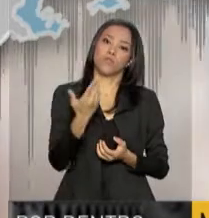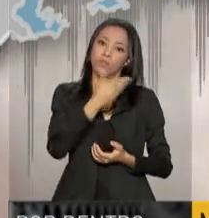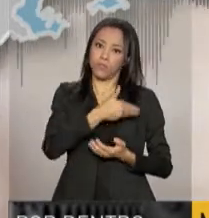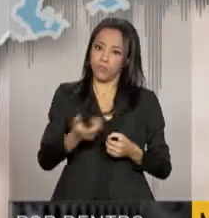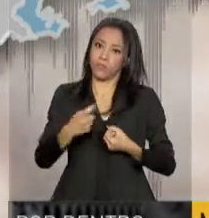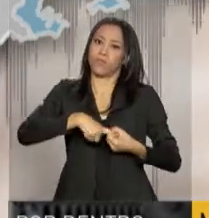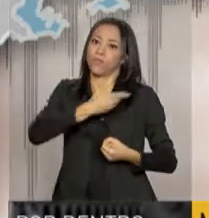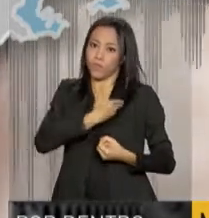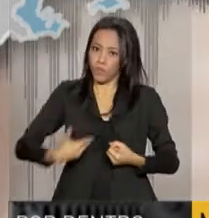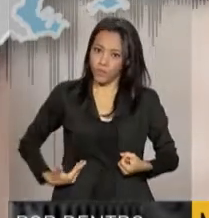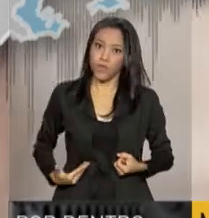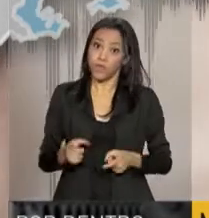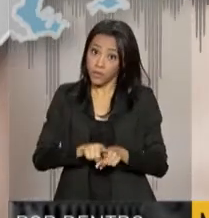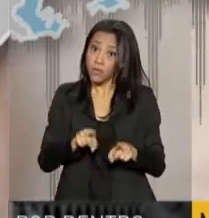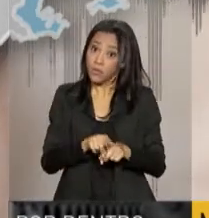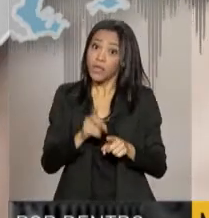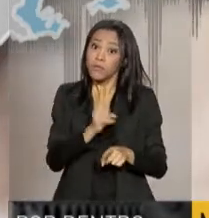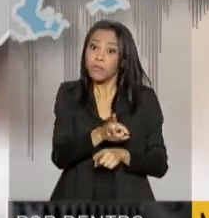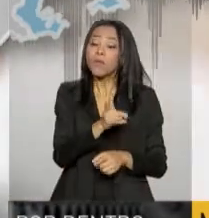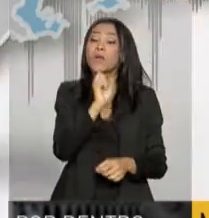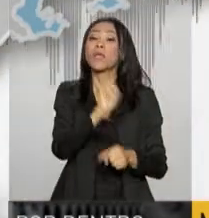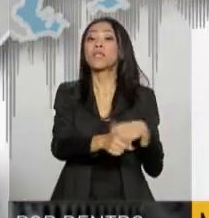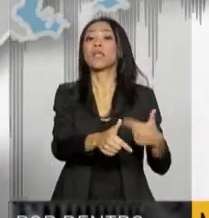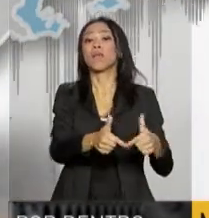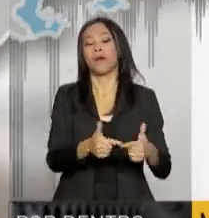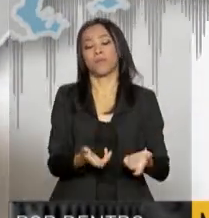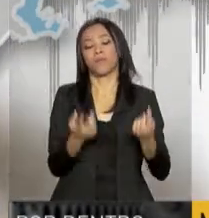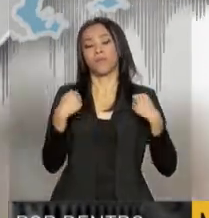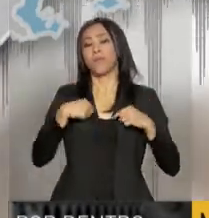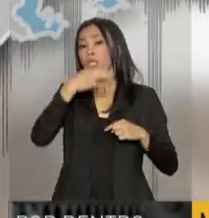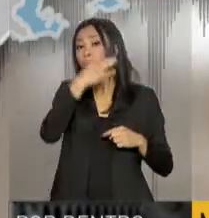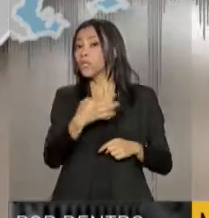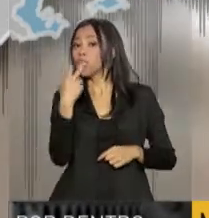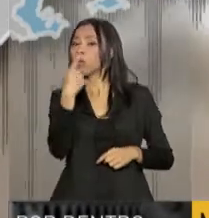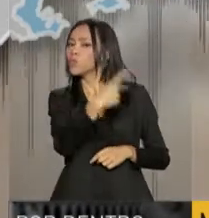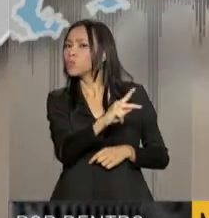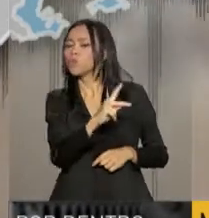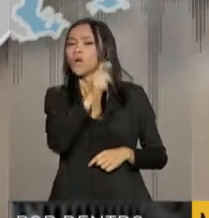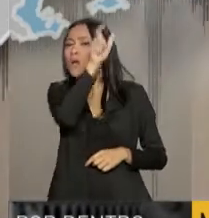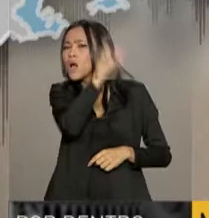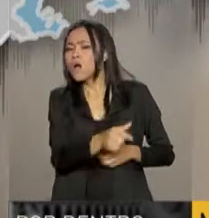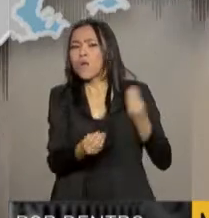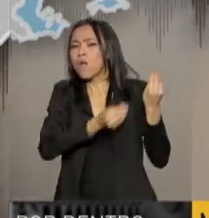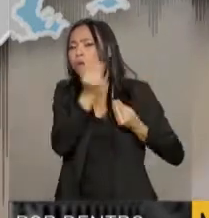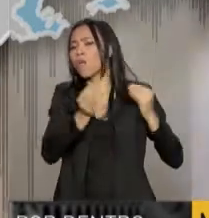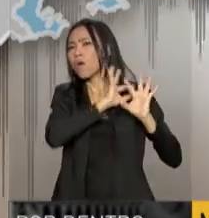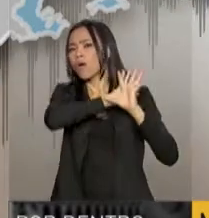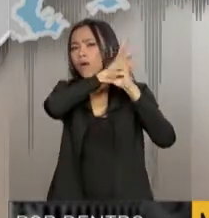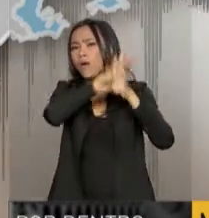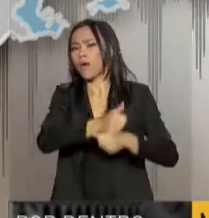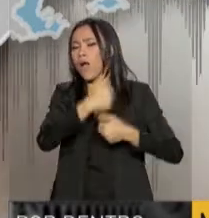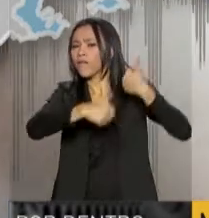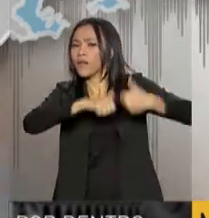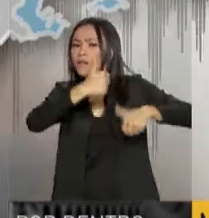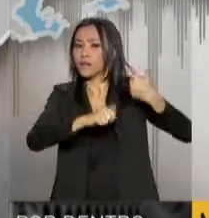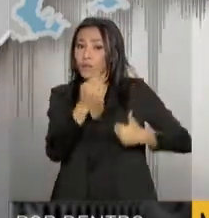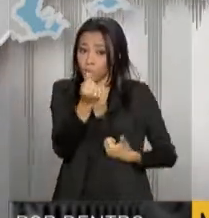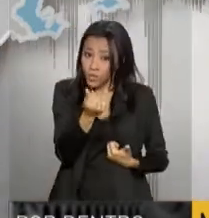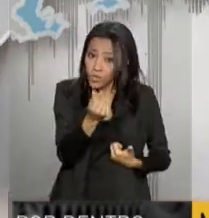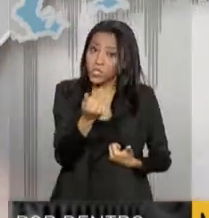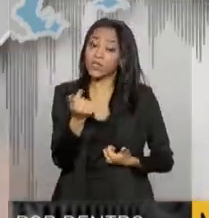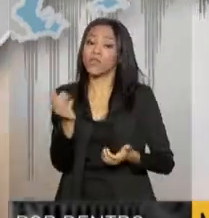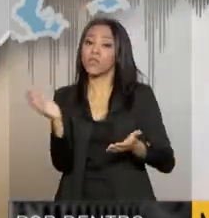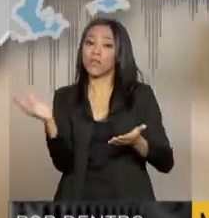no balanço geral que ele pode fazer a recuperação o de dodô dinheiro que foi desviado para até para o exterior